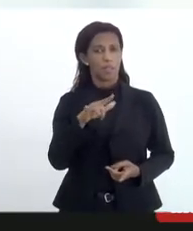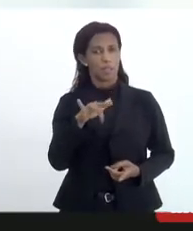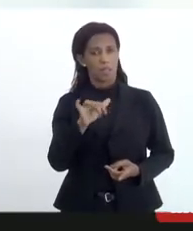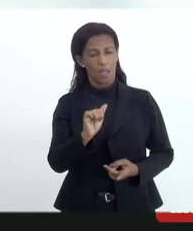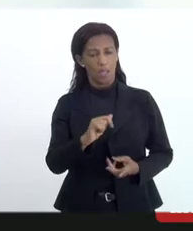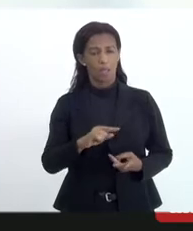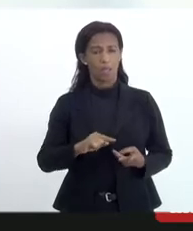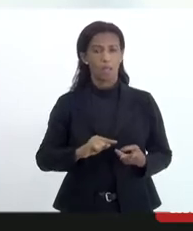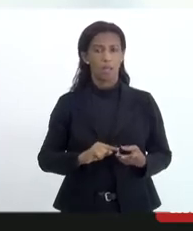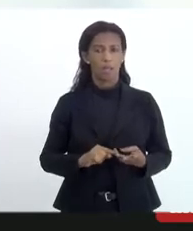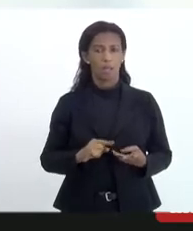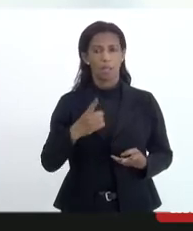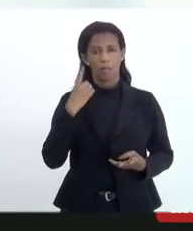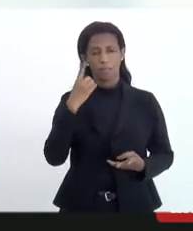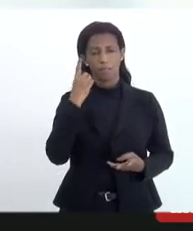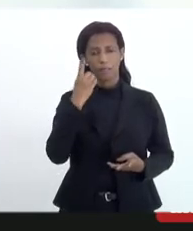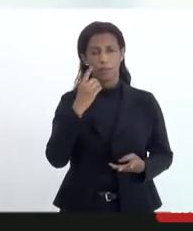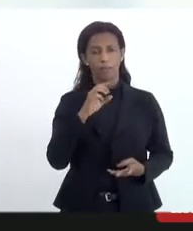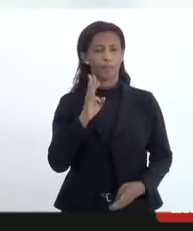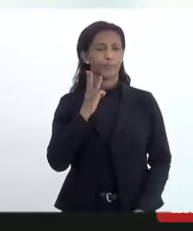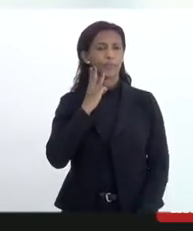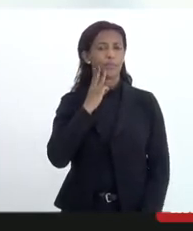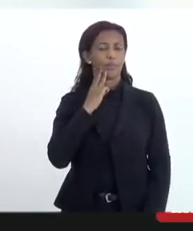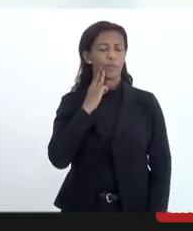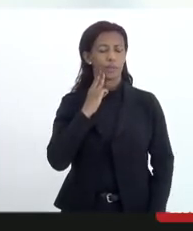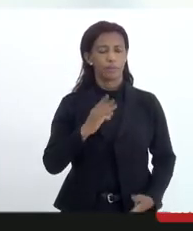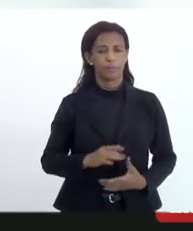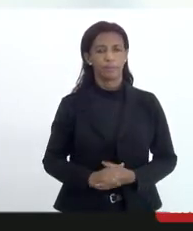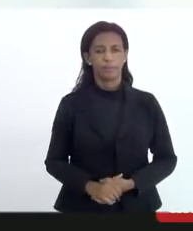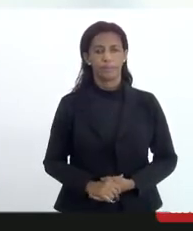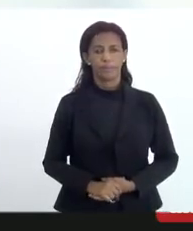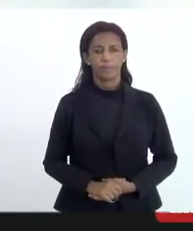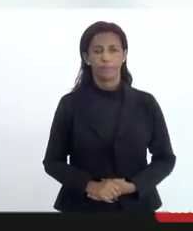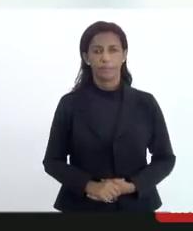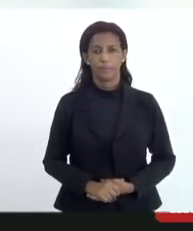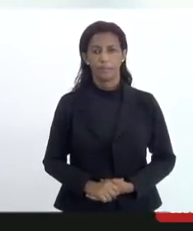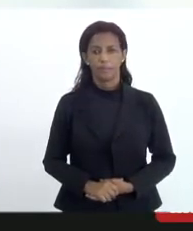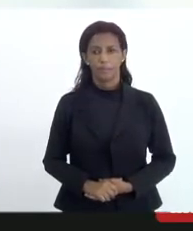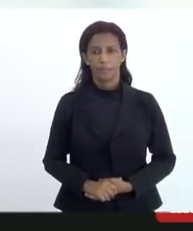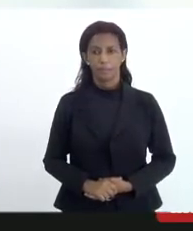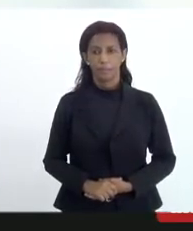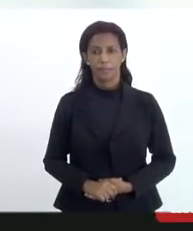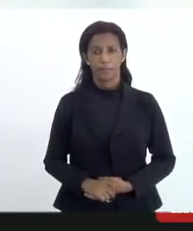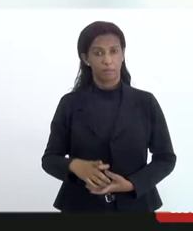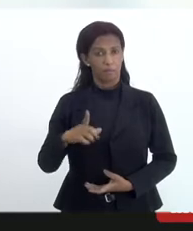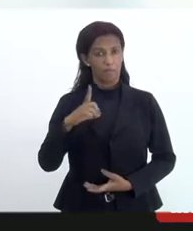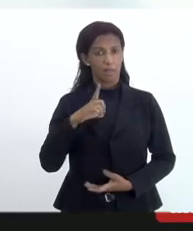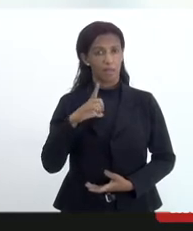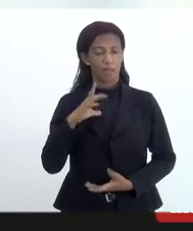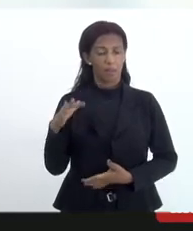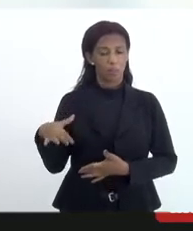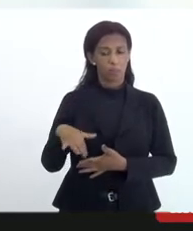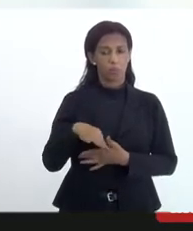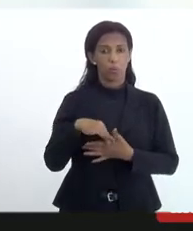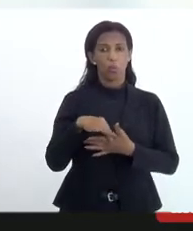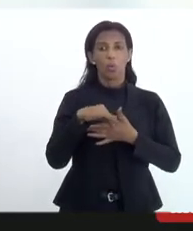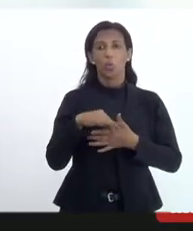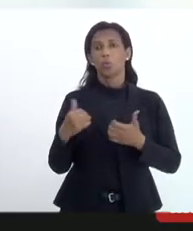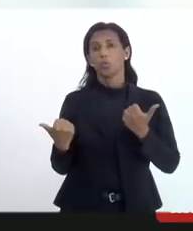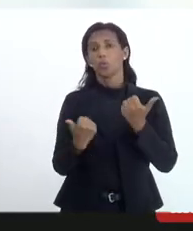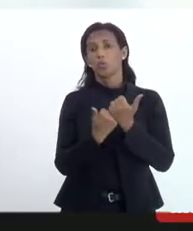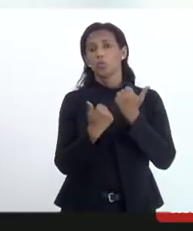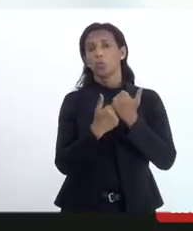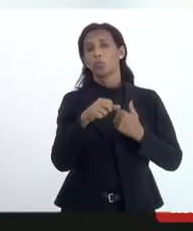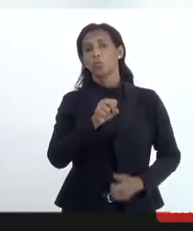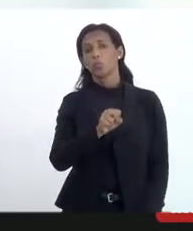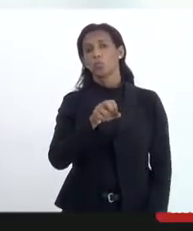Célia Jordão e deputado Valdeque Carneiro. tendo como suplentes os deputados